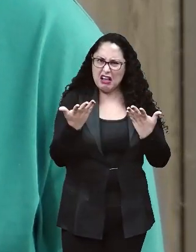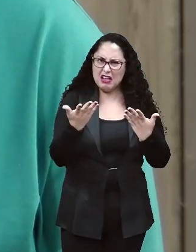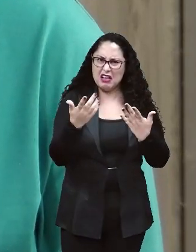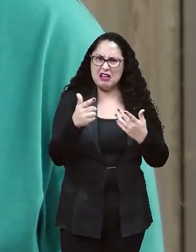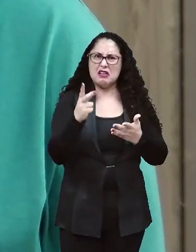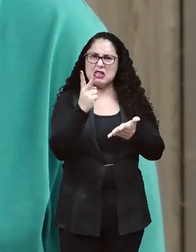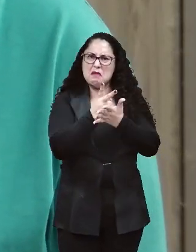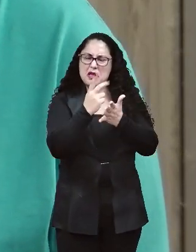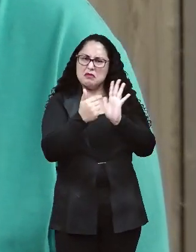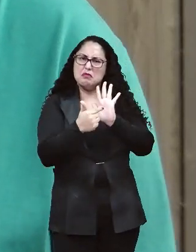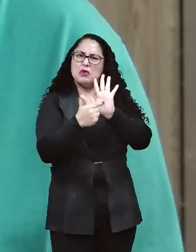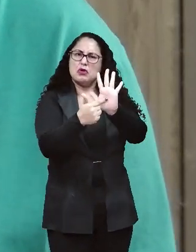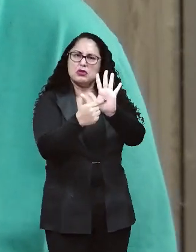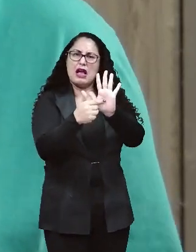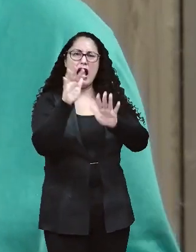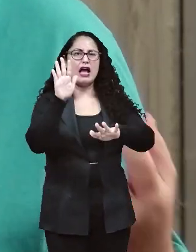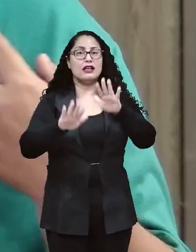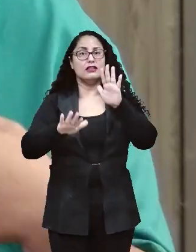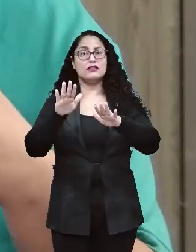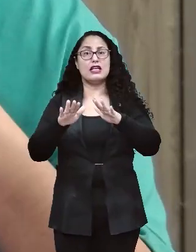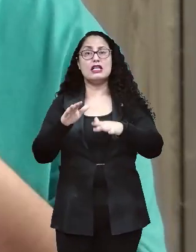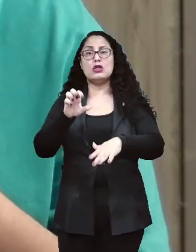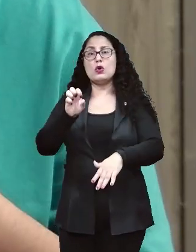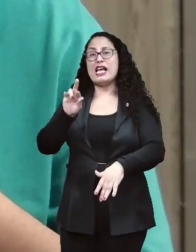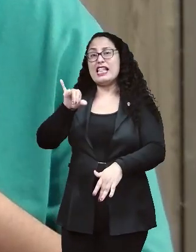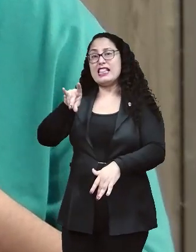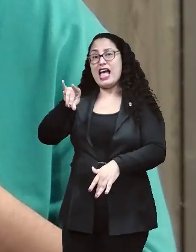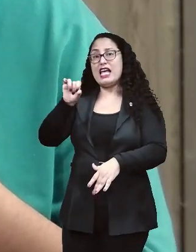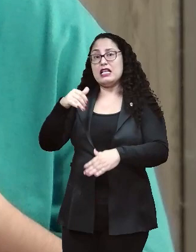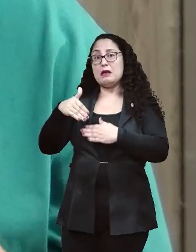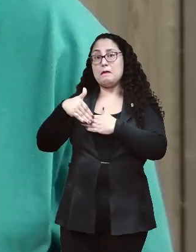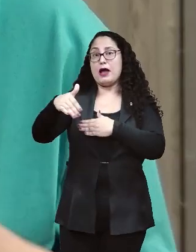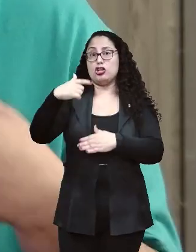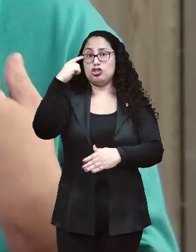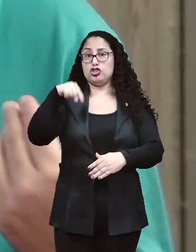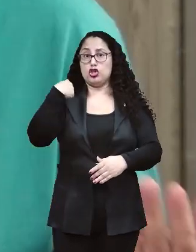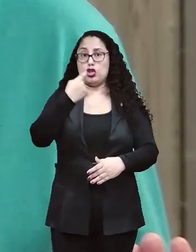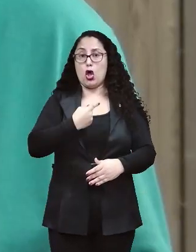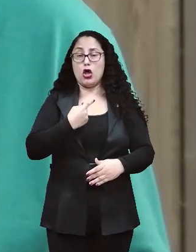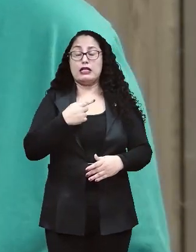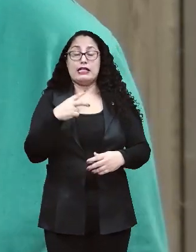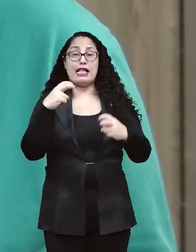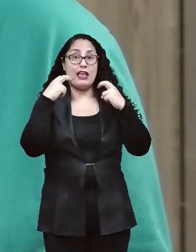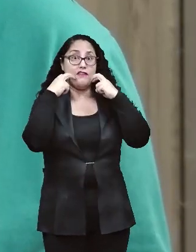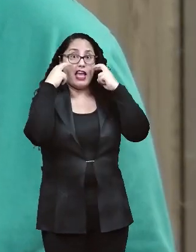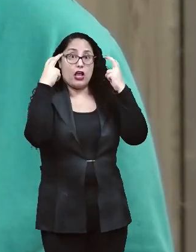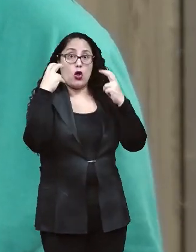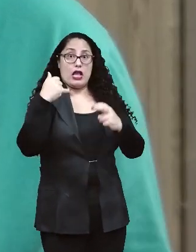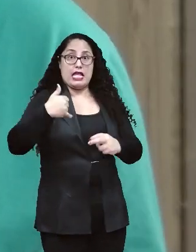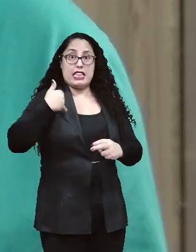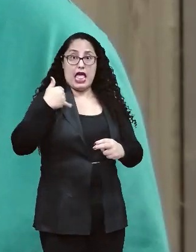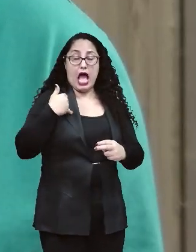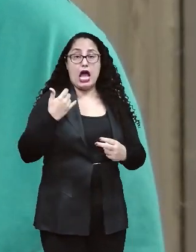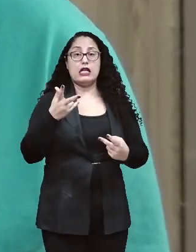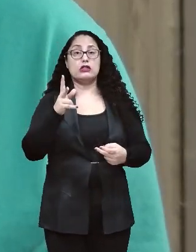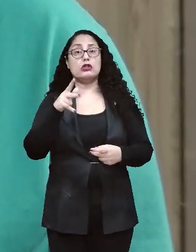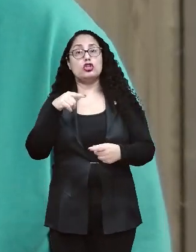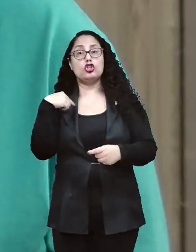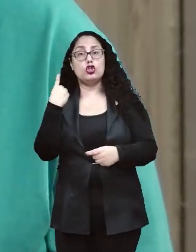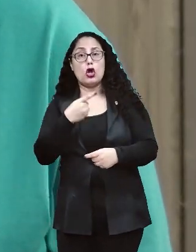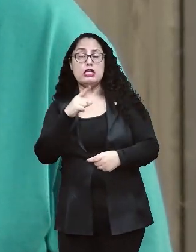Você mesmo destacou que, às vezes, o etarismo parte um pouco de nós, quando a gente tem vergonha de falar a nossa idade, quando a gente